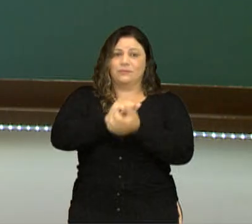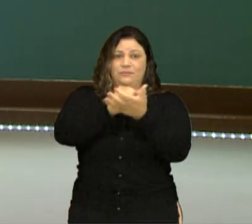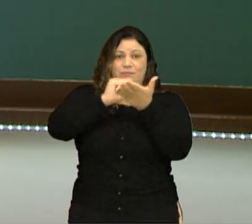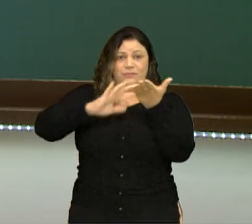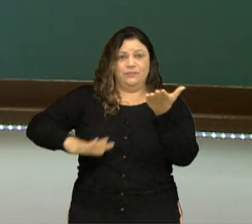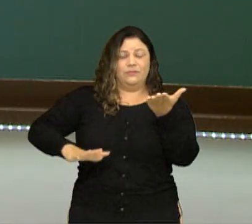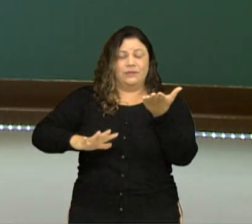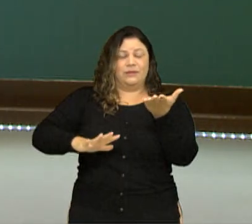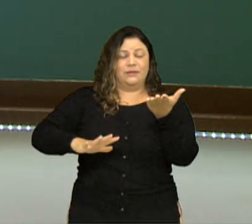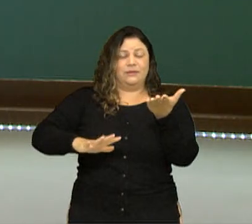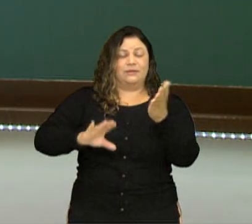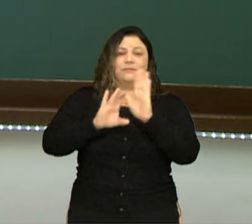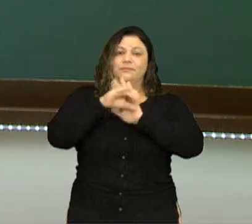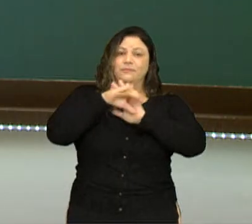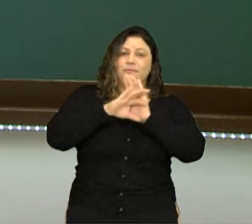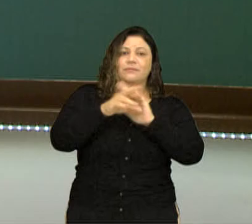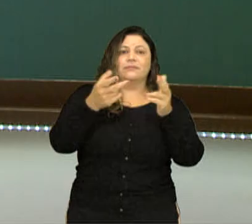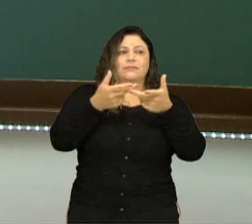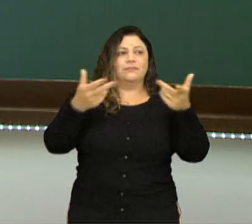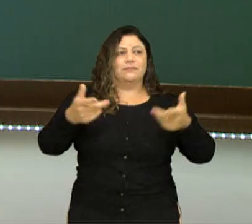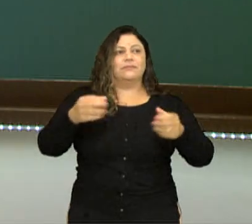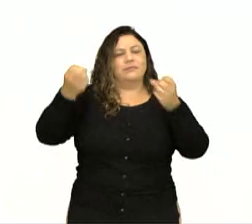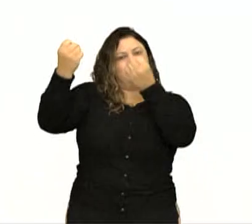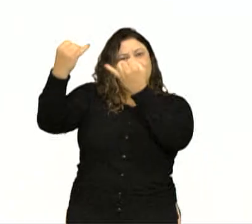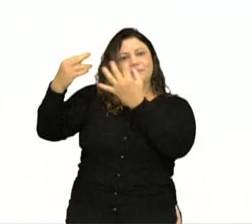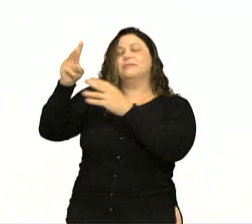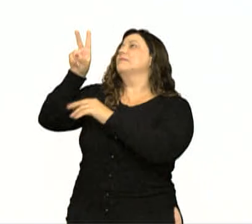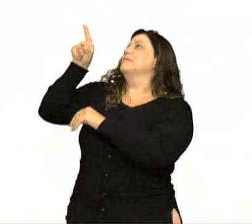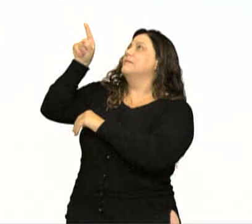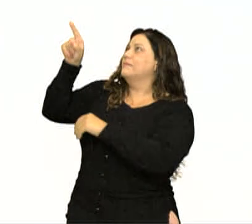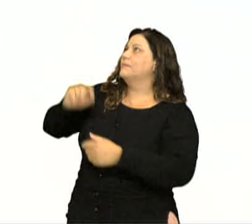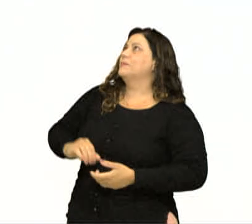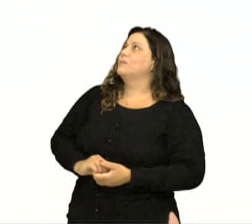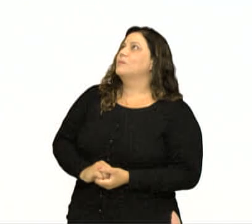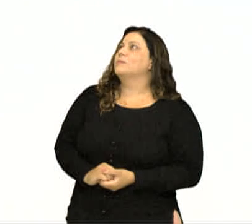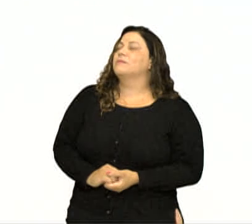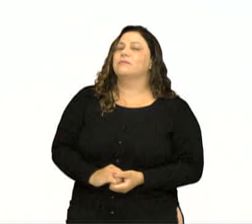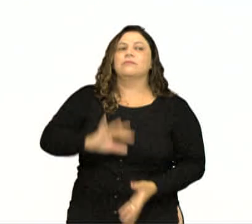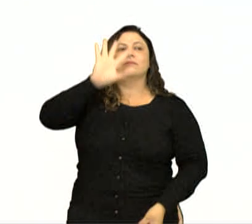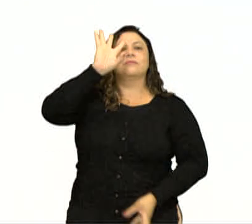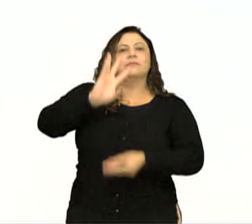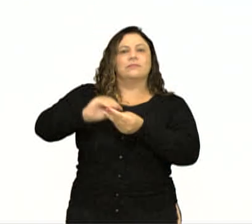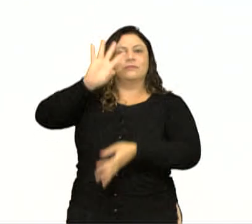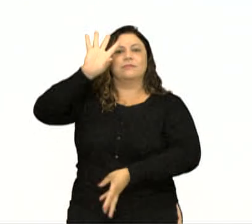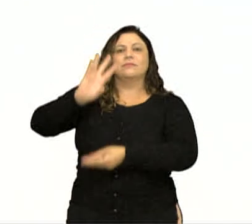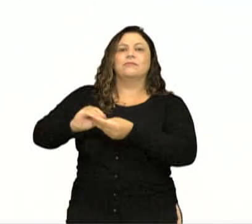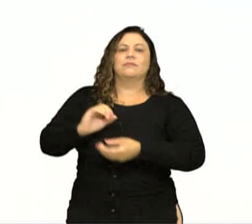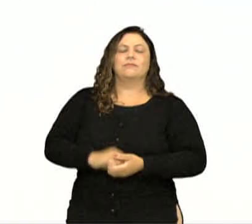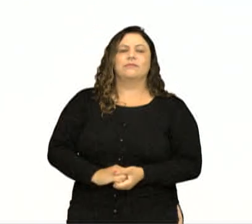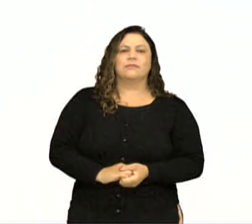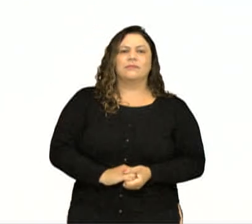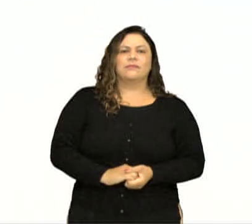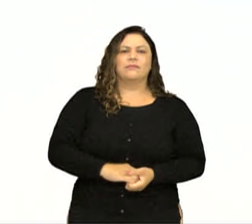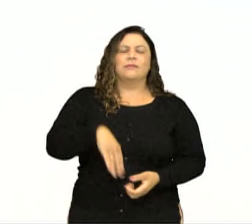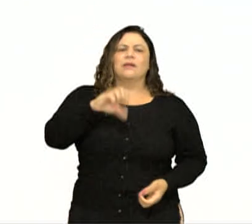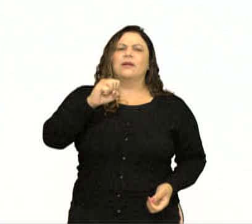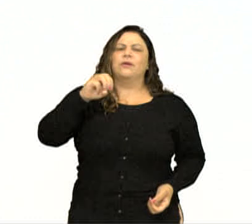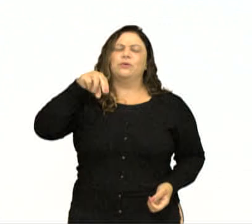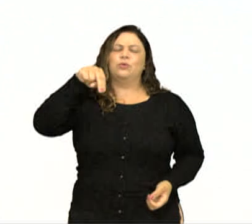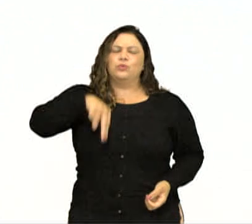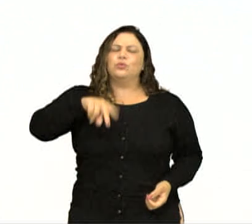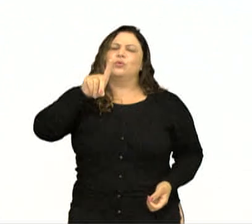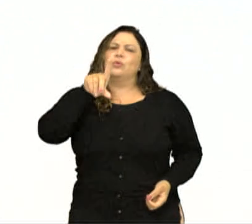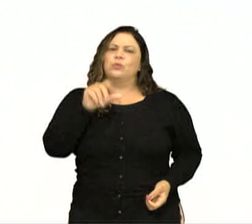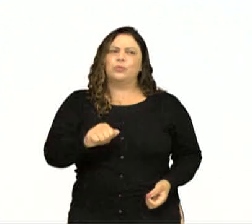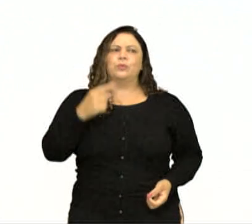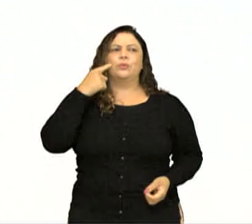só para aplicar esses conceitos. Ele fala o seguinte... Eu vou simplificar aqui a leitura. A sonda é uma